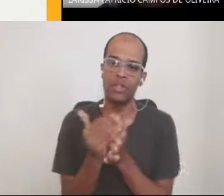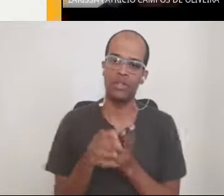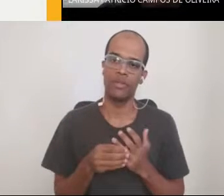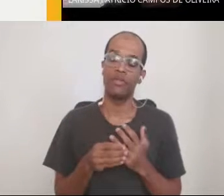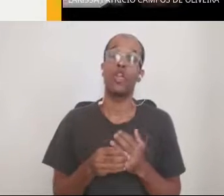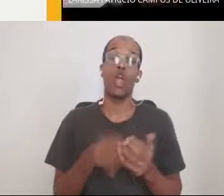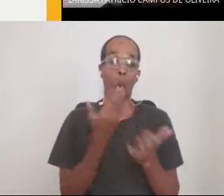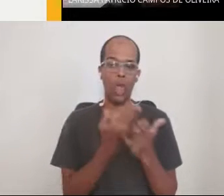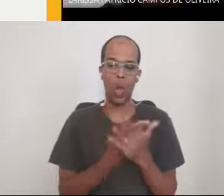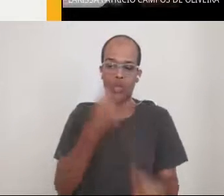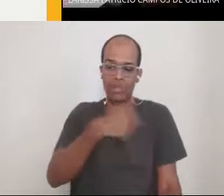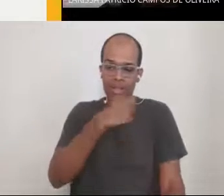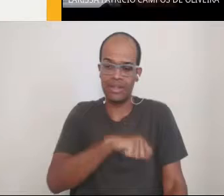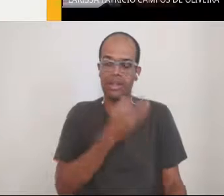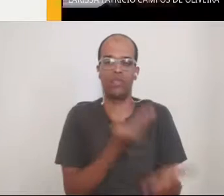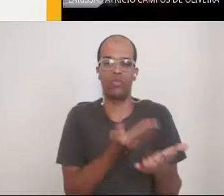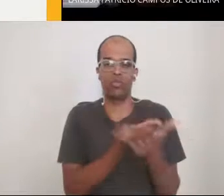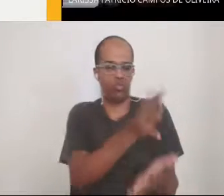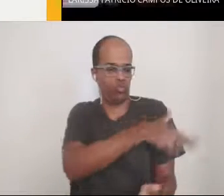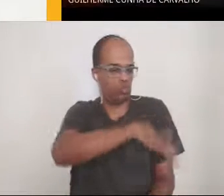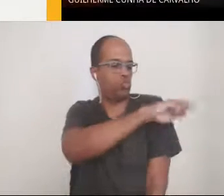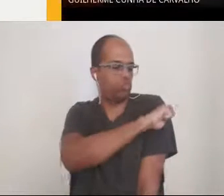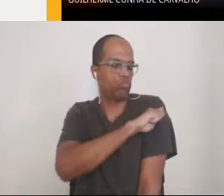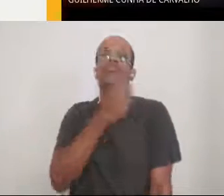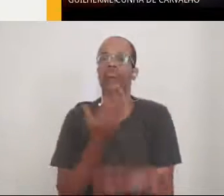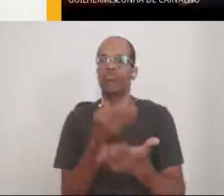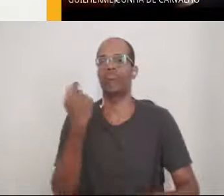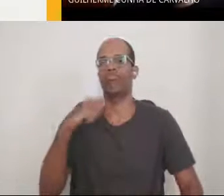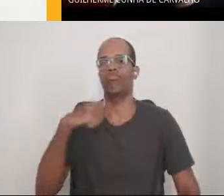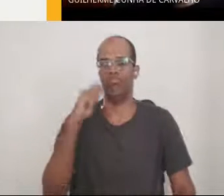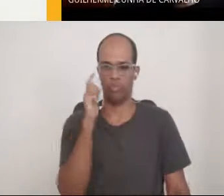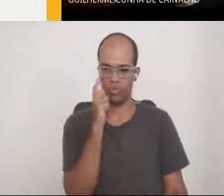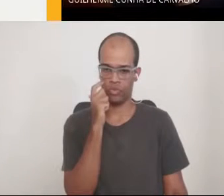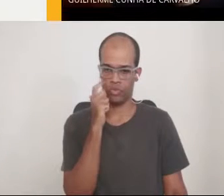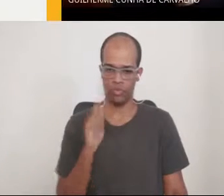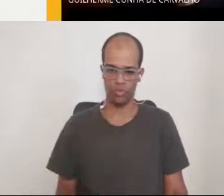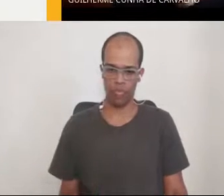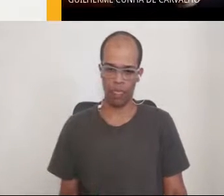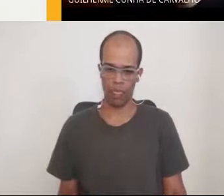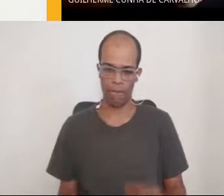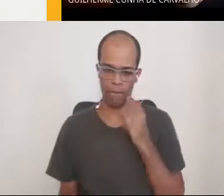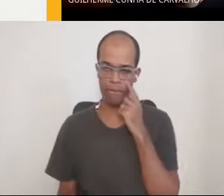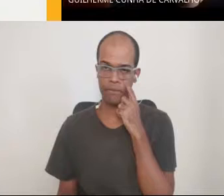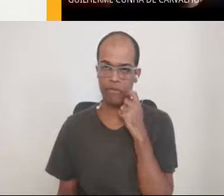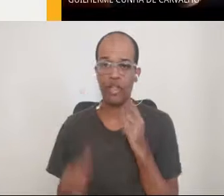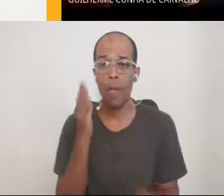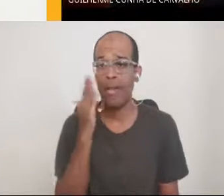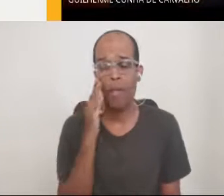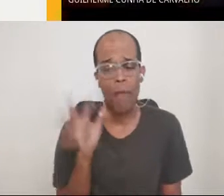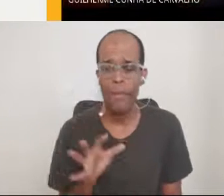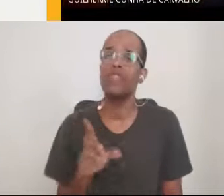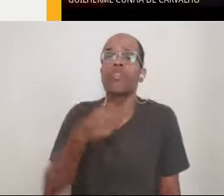alunos têm que estudar. Exatamente. E assim, para garantir mesmo que a gente tenha